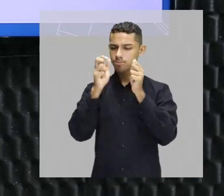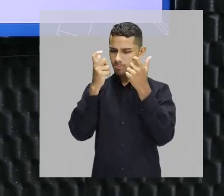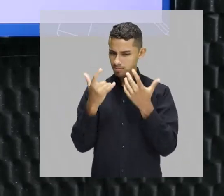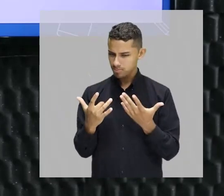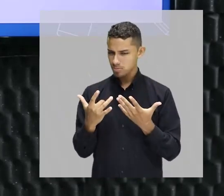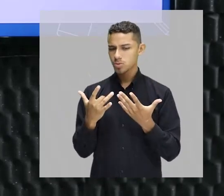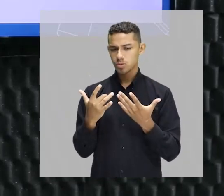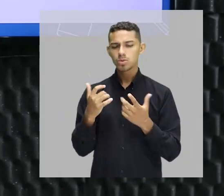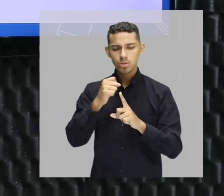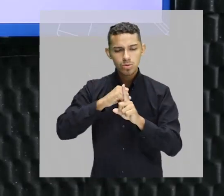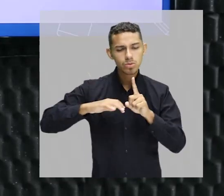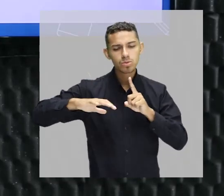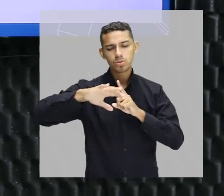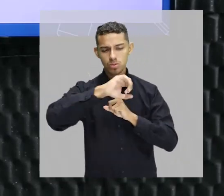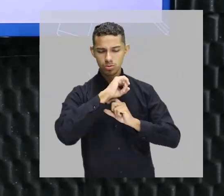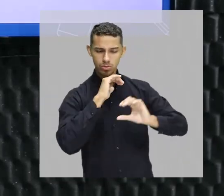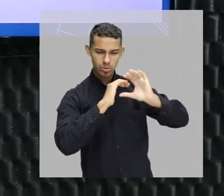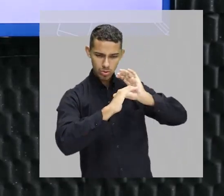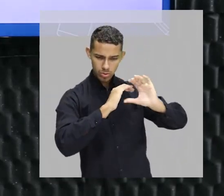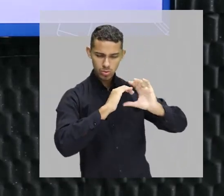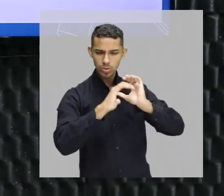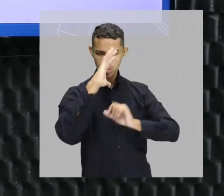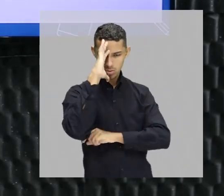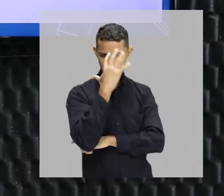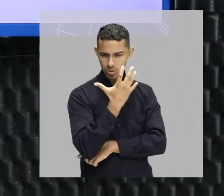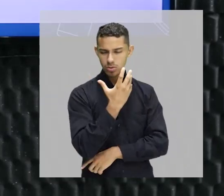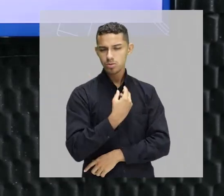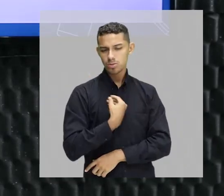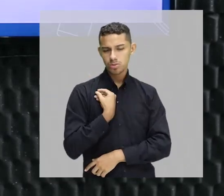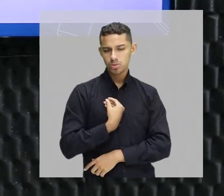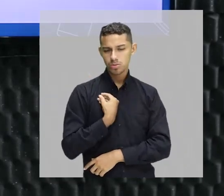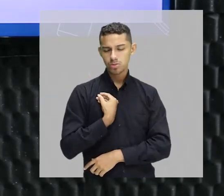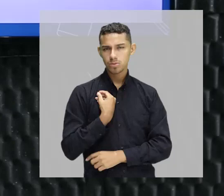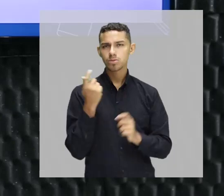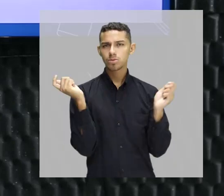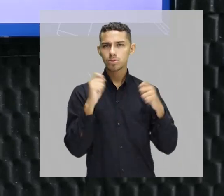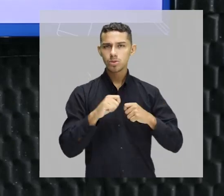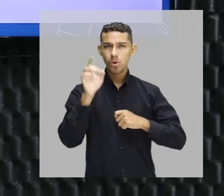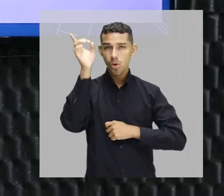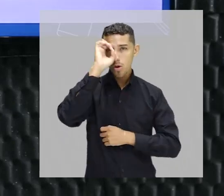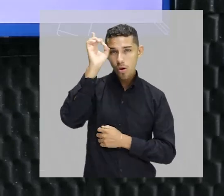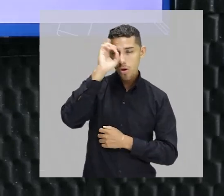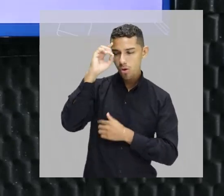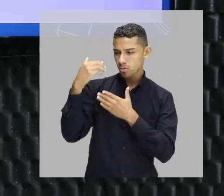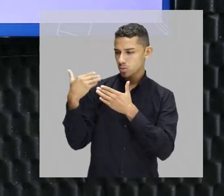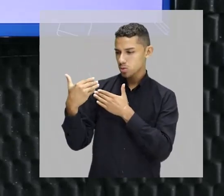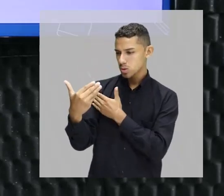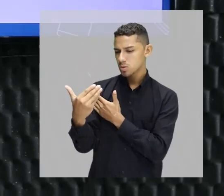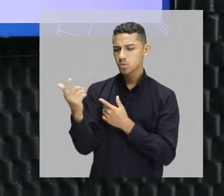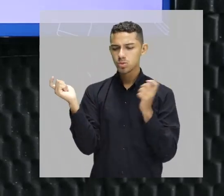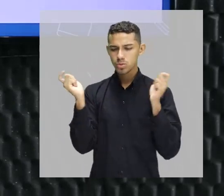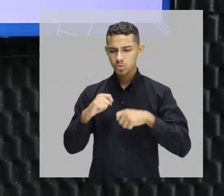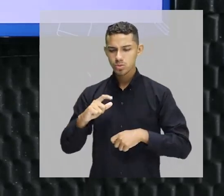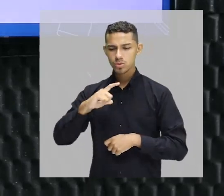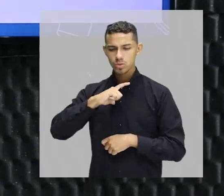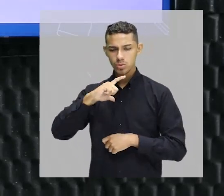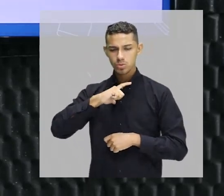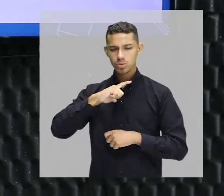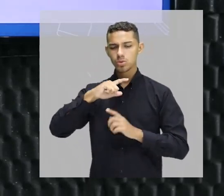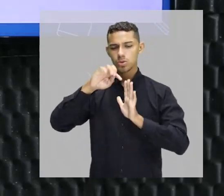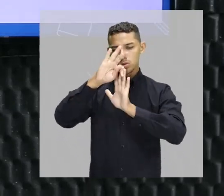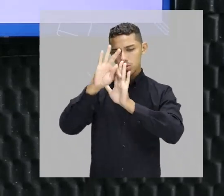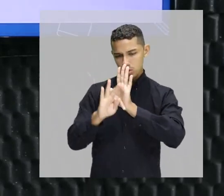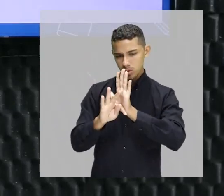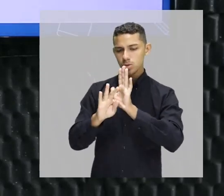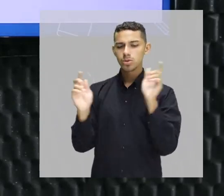situações sociocomunicativas. São situações que estão relacionadas ao nosso cotidiano. Todos aqueles portadores de texto que fazem